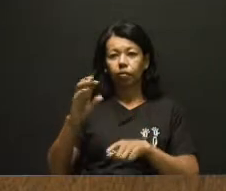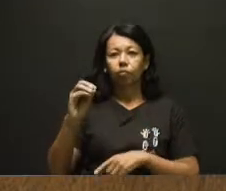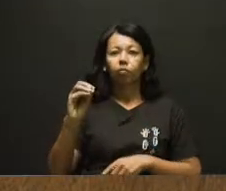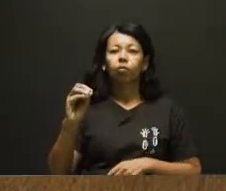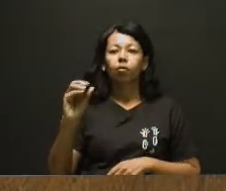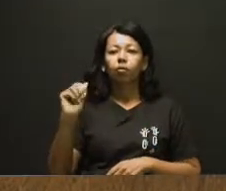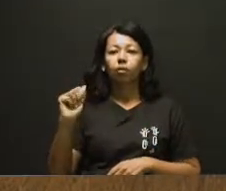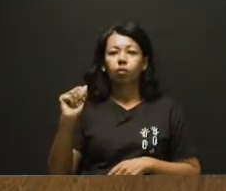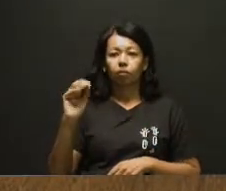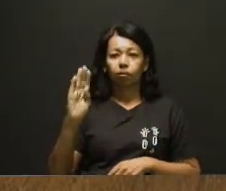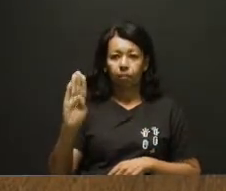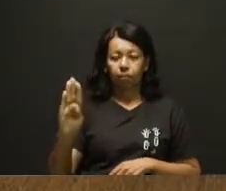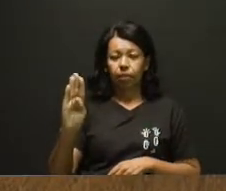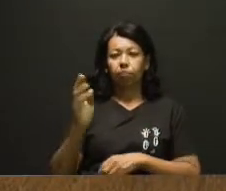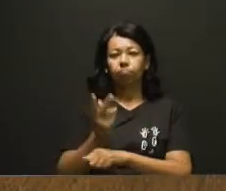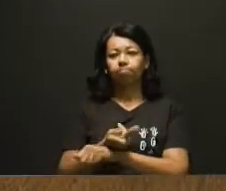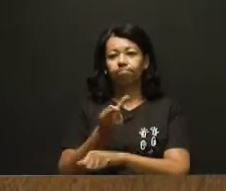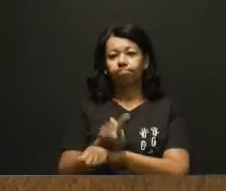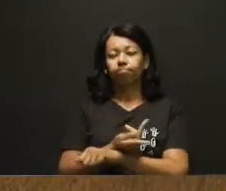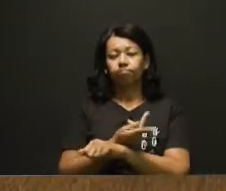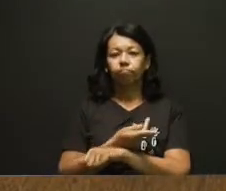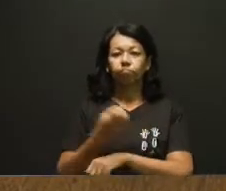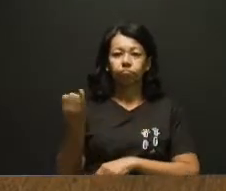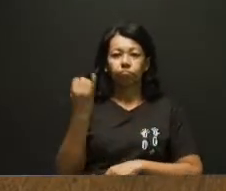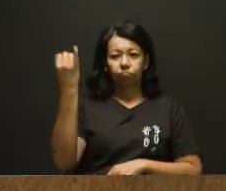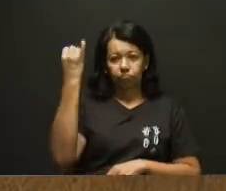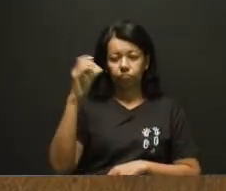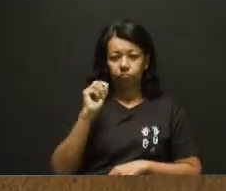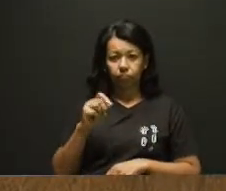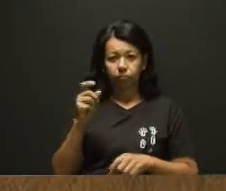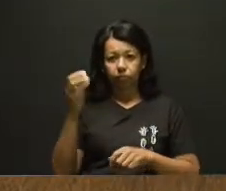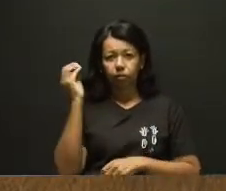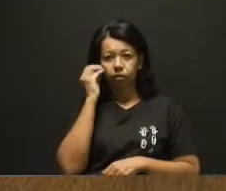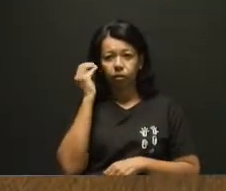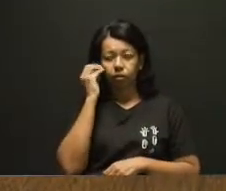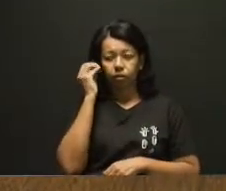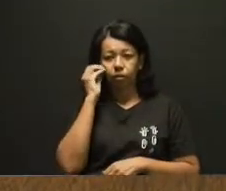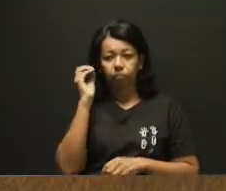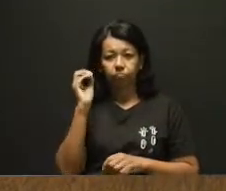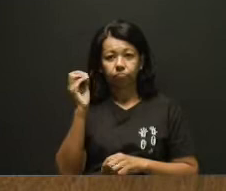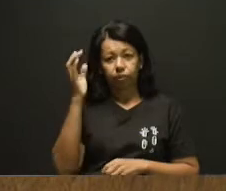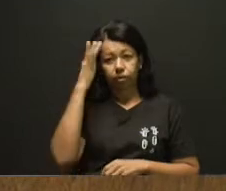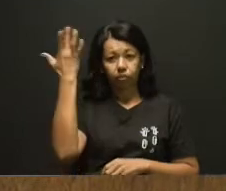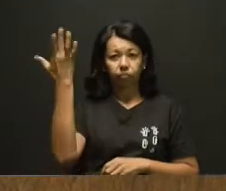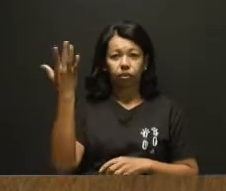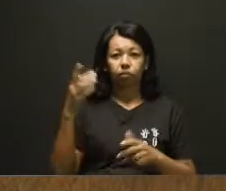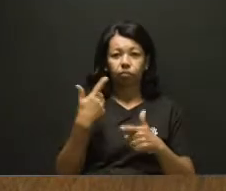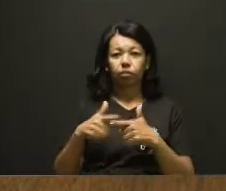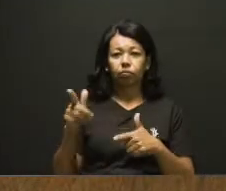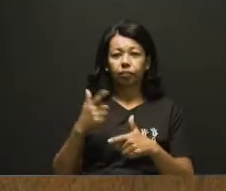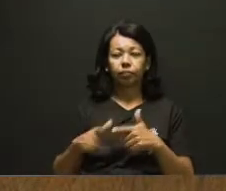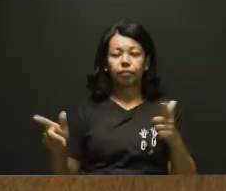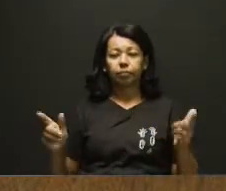procure eu acho que o importante é isso a essência é essa é tentar resolver os problemas